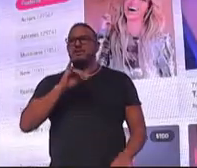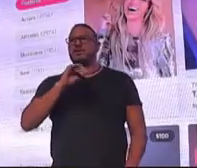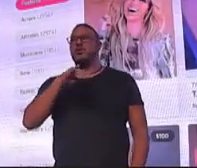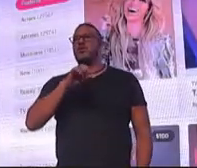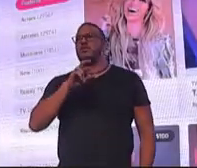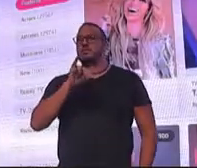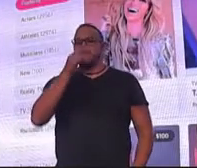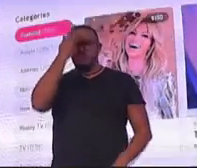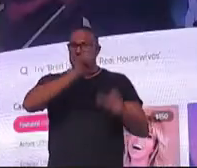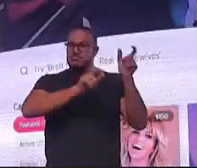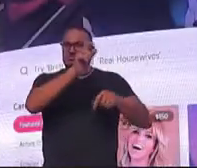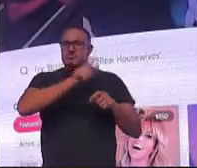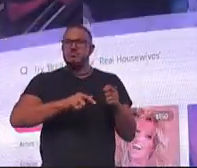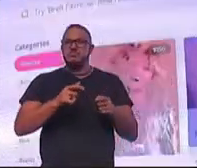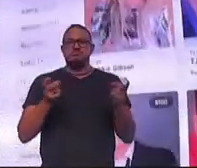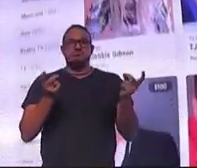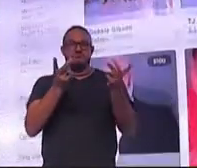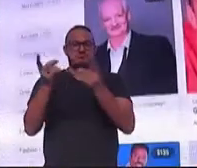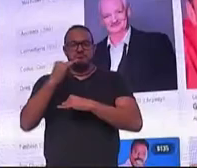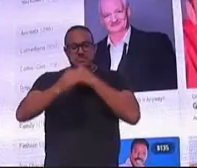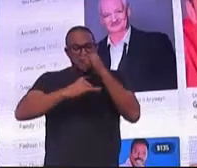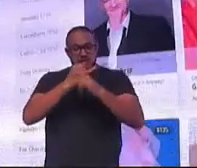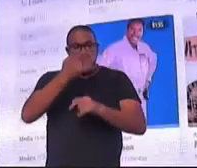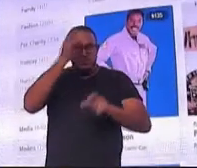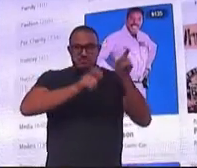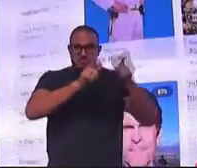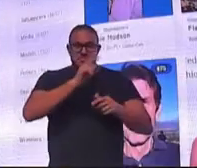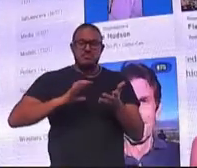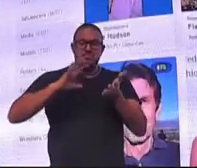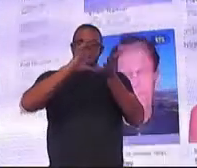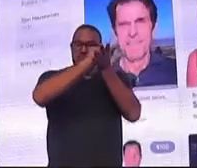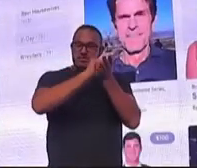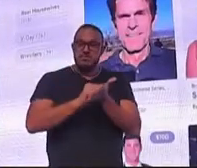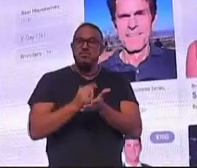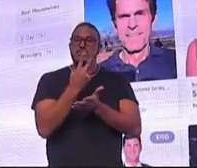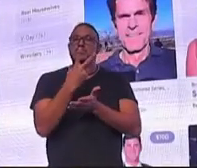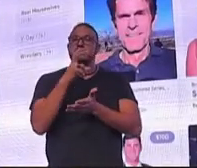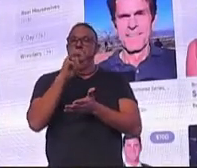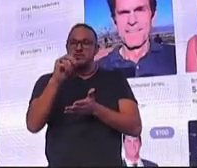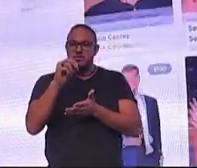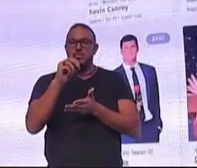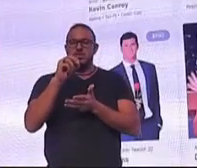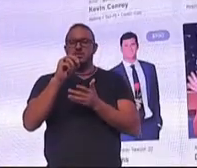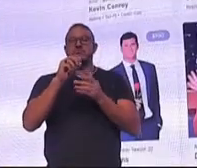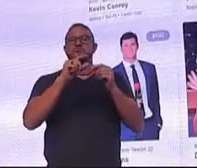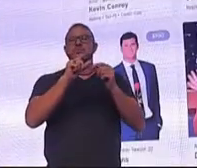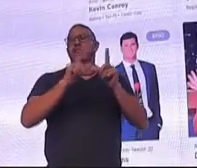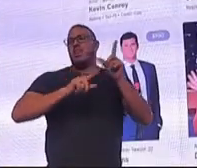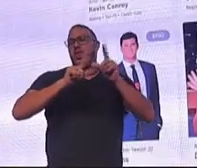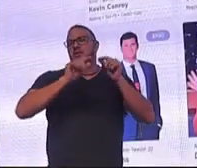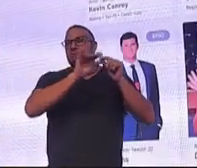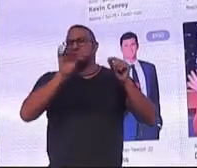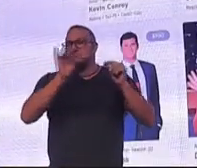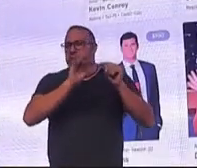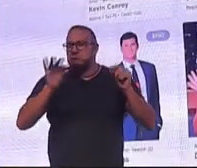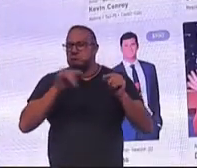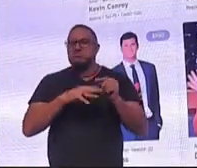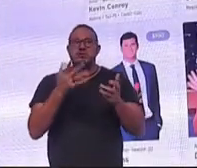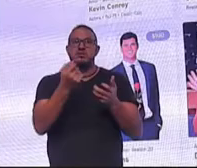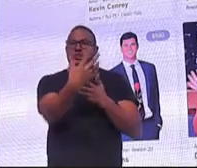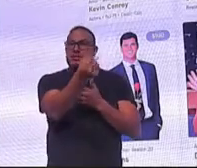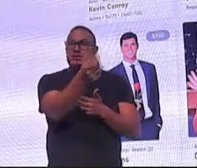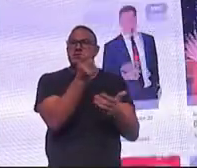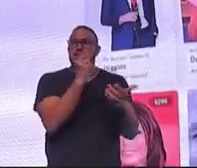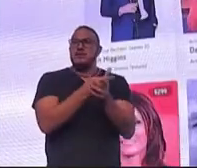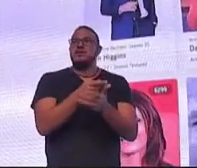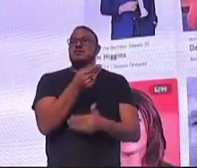Hollywood. Você entra aqui, escreve em 250 caracteres o que você quer que falem de você. Se o artista aceitar, você paga 50, 60,